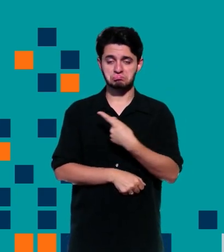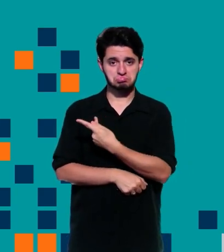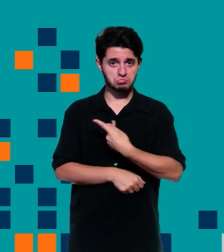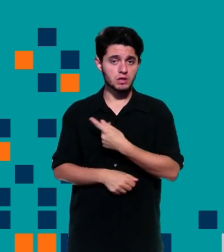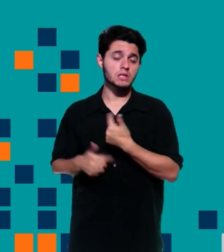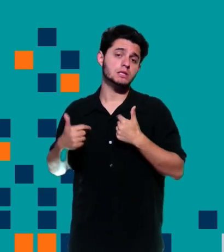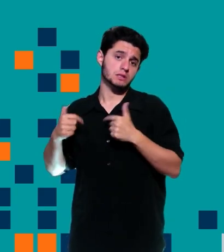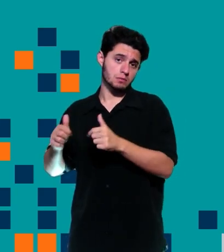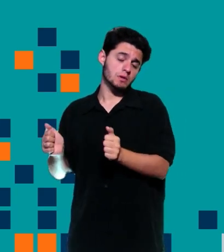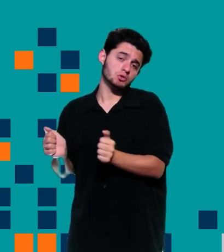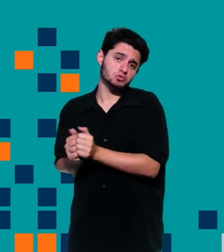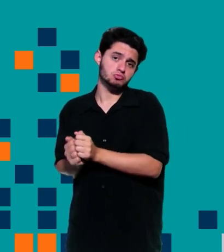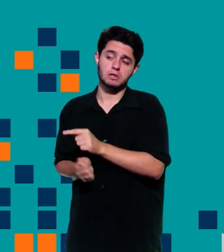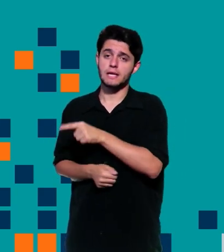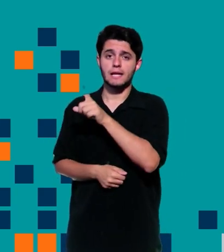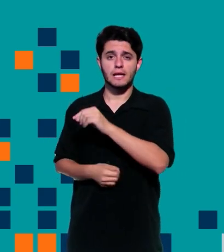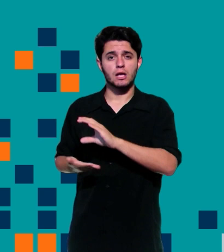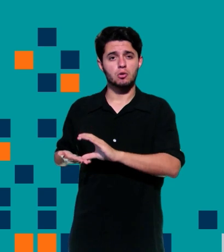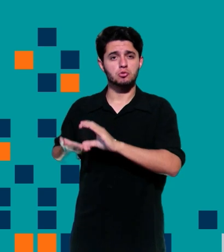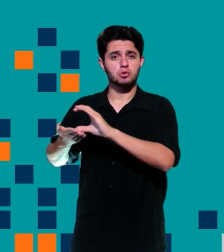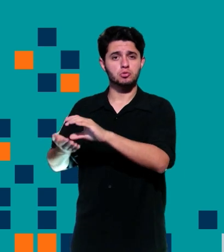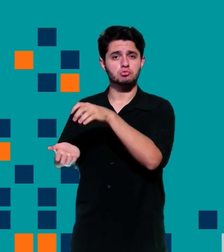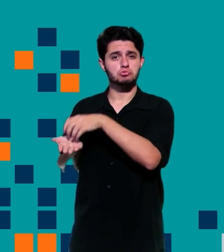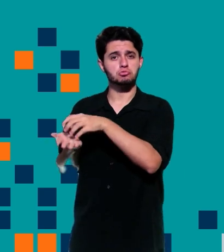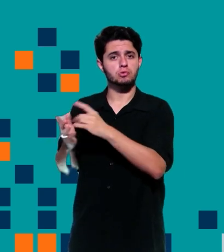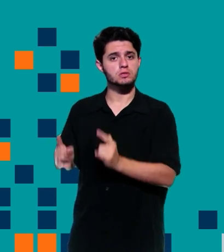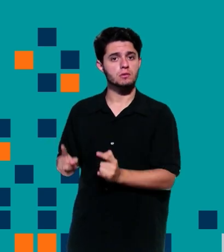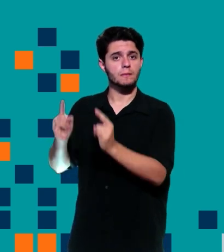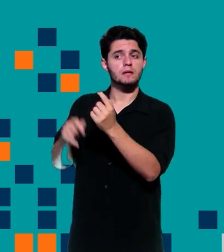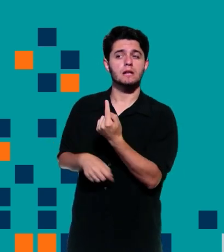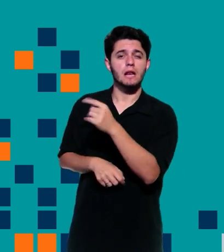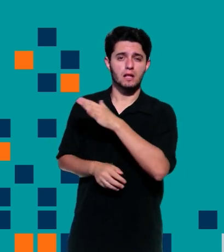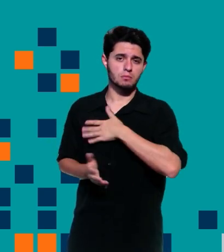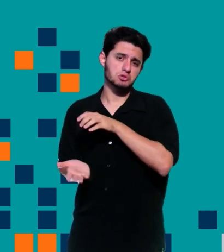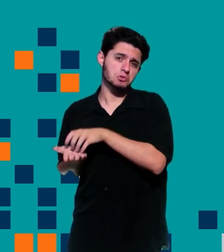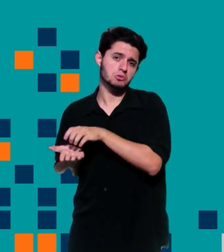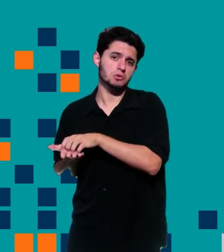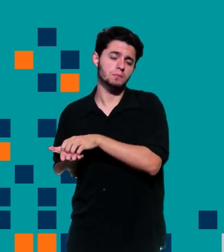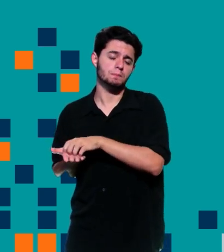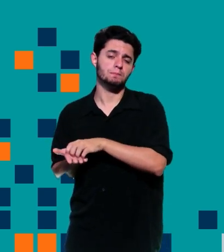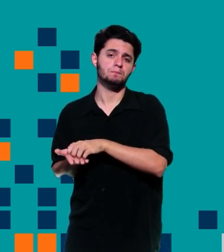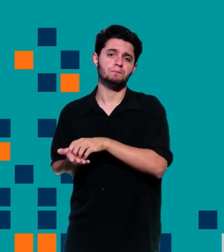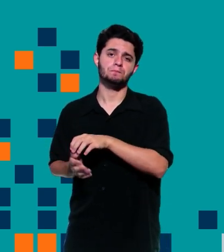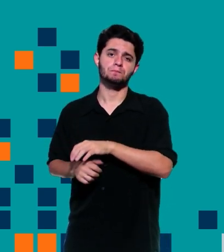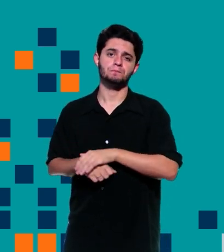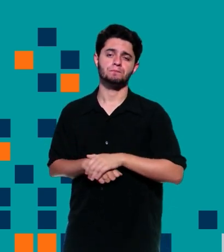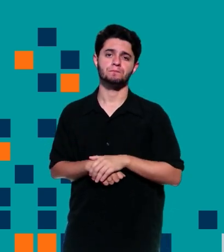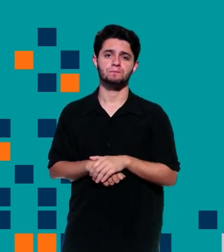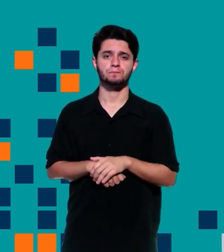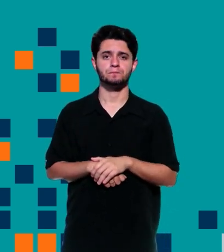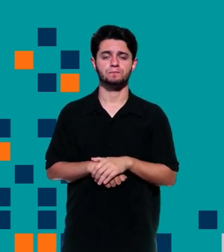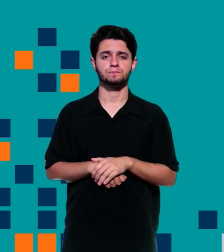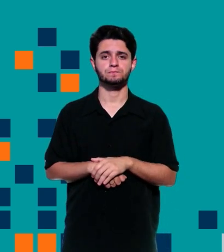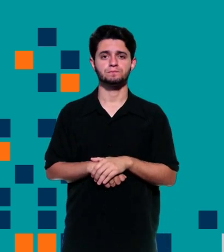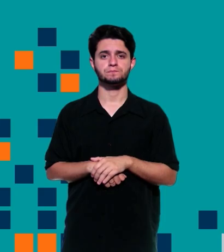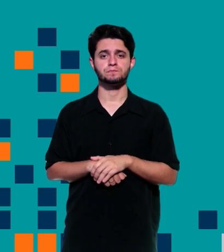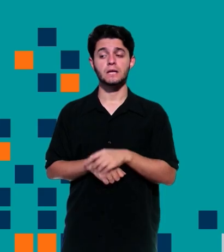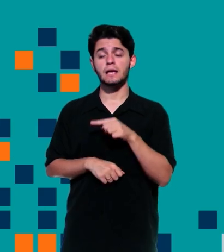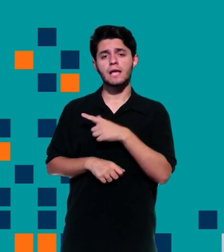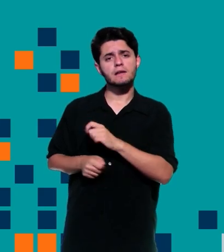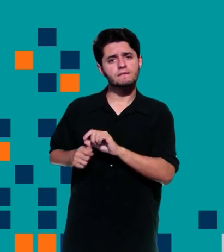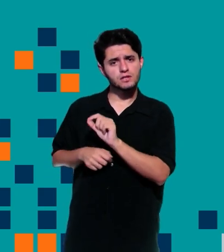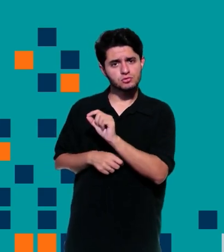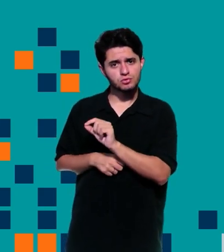O Fausto é coordenador do núcleo de prédios lá do escritório, de edifícios, e que fez